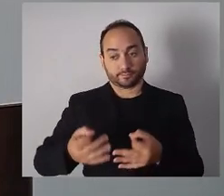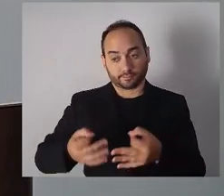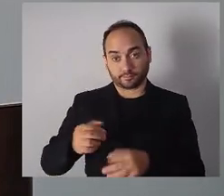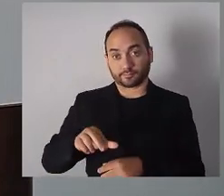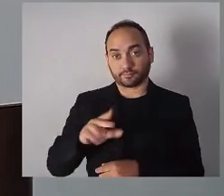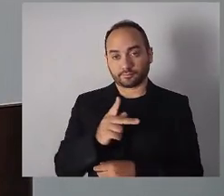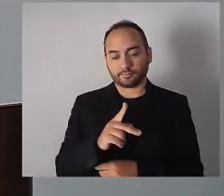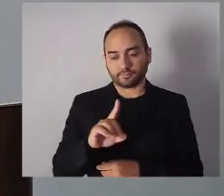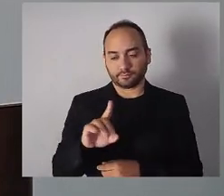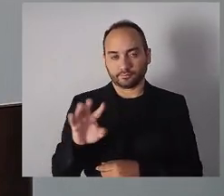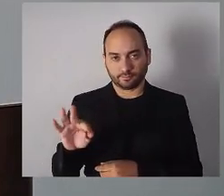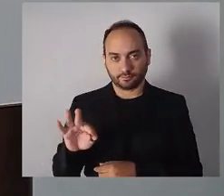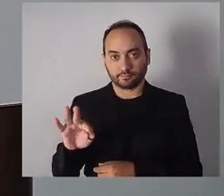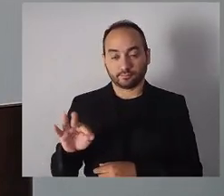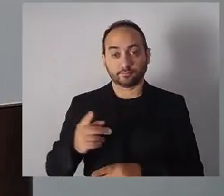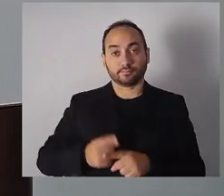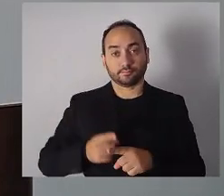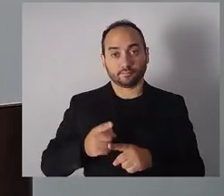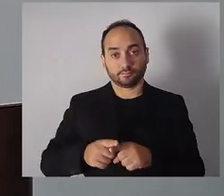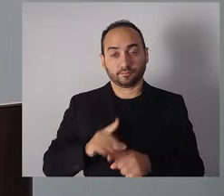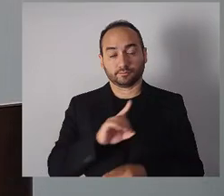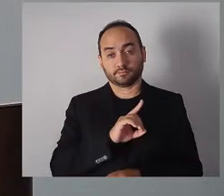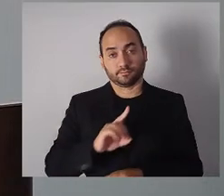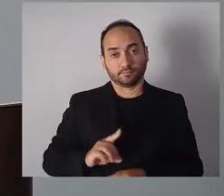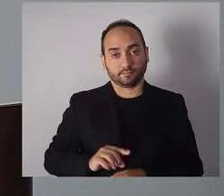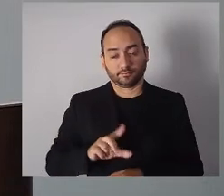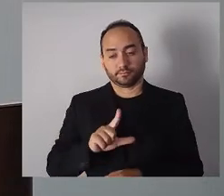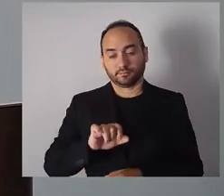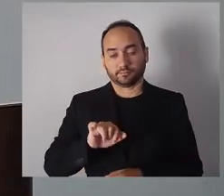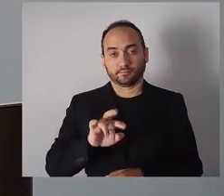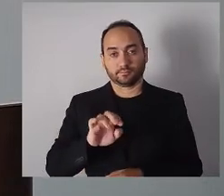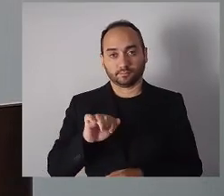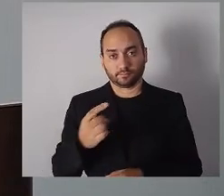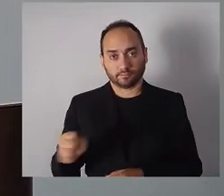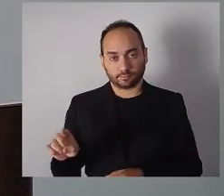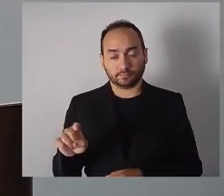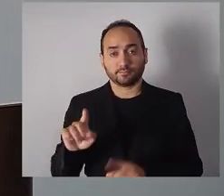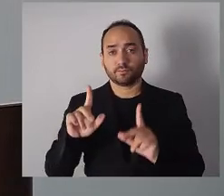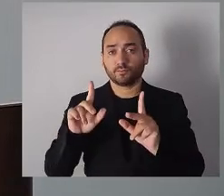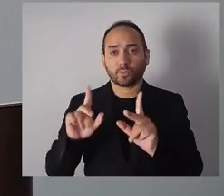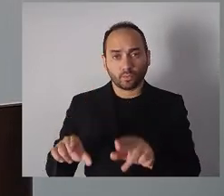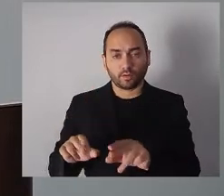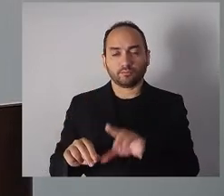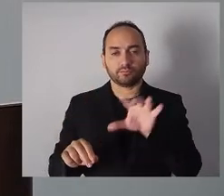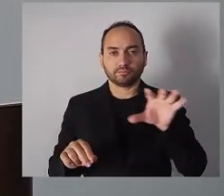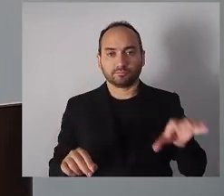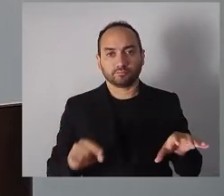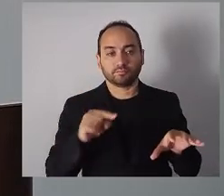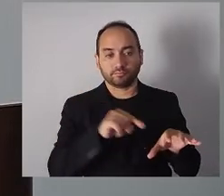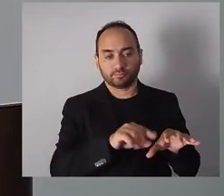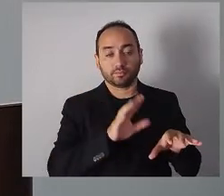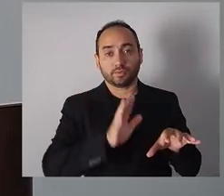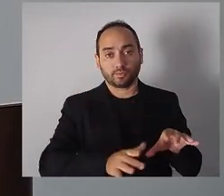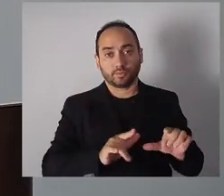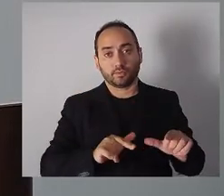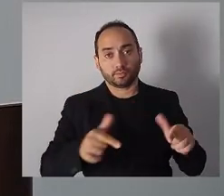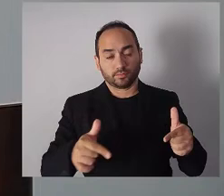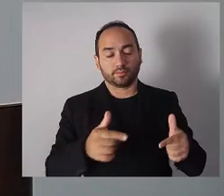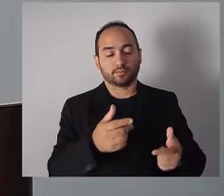PDT em face do deputado Evandro Leitão, são exatamente os mesmos fatos da ação